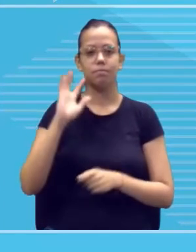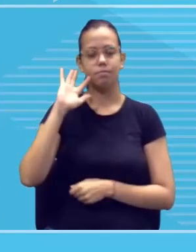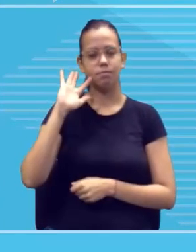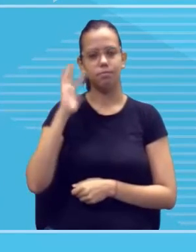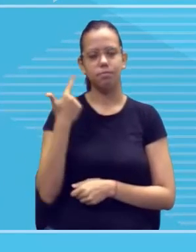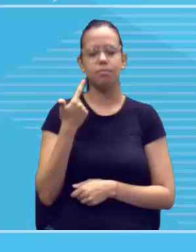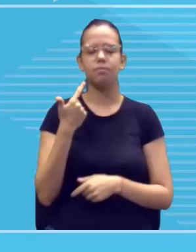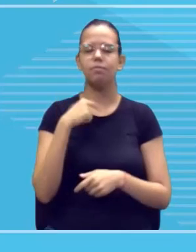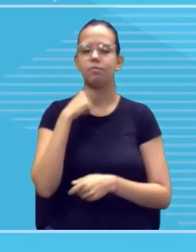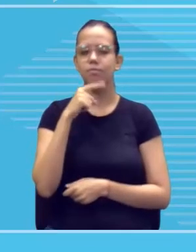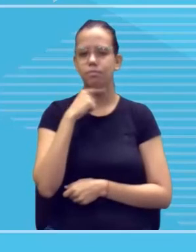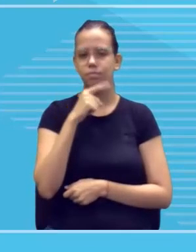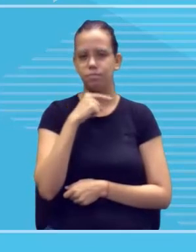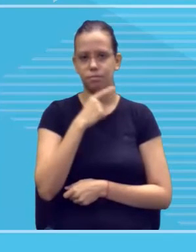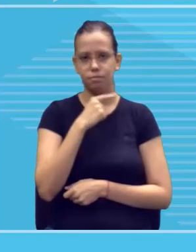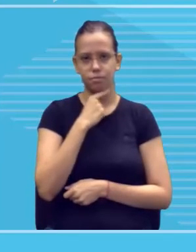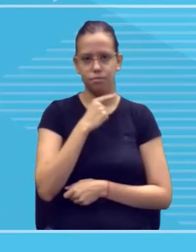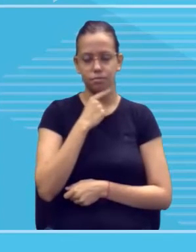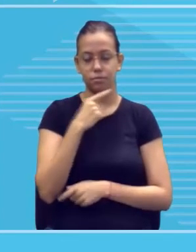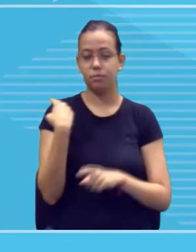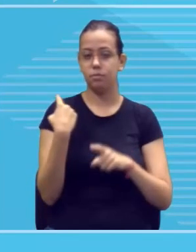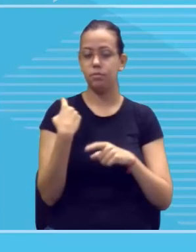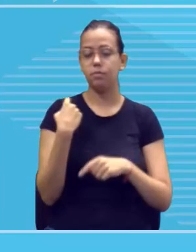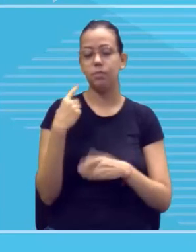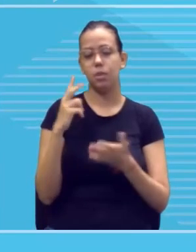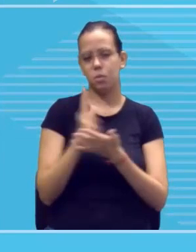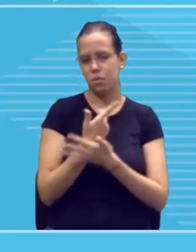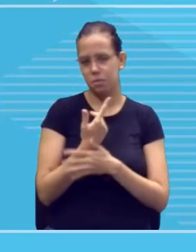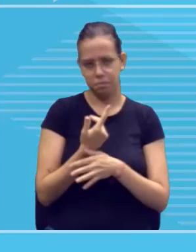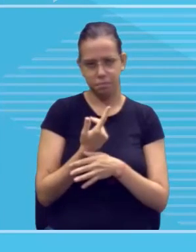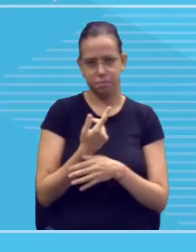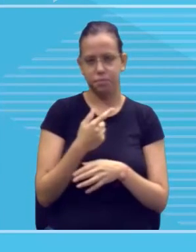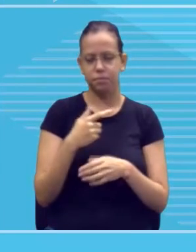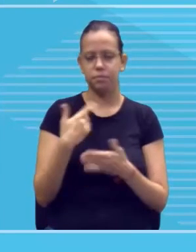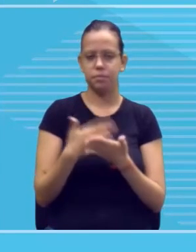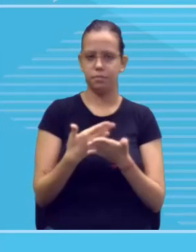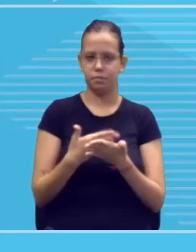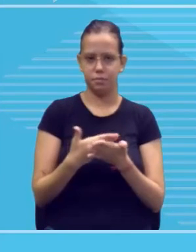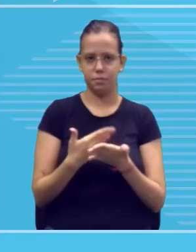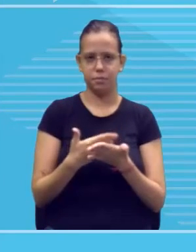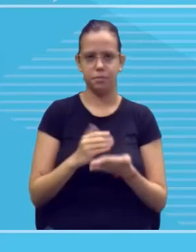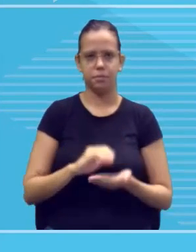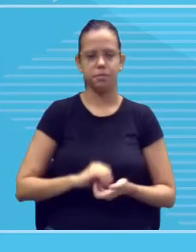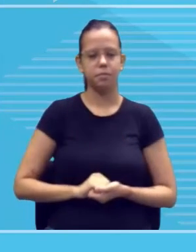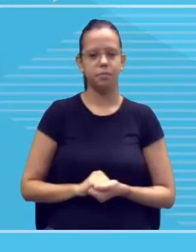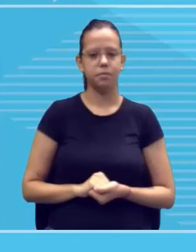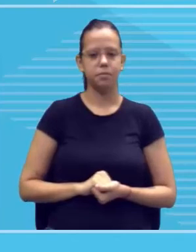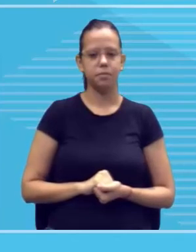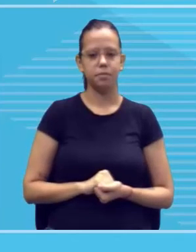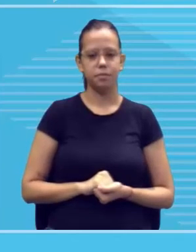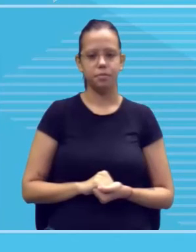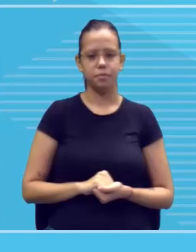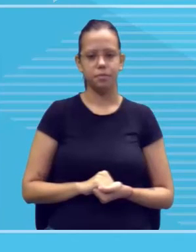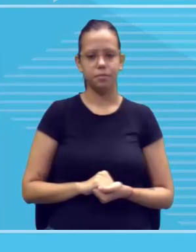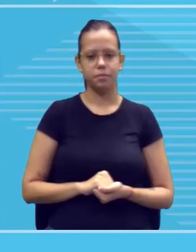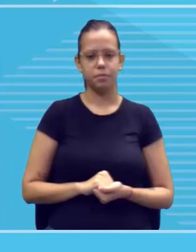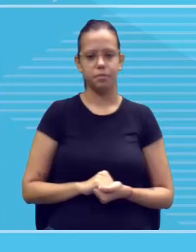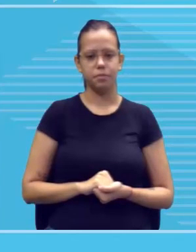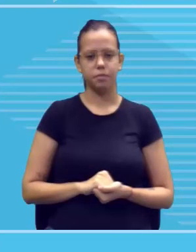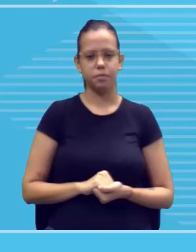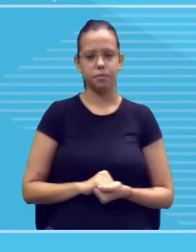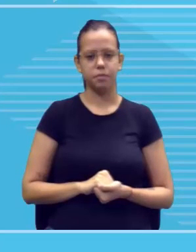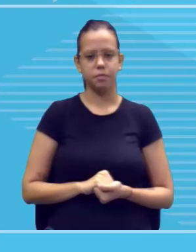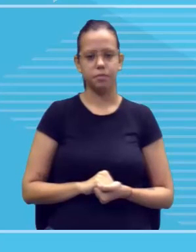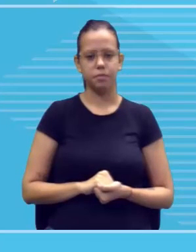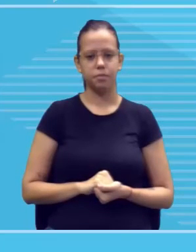estas dúvidas surgirem o Ventura durante as nossas aulas Ok vamos ver a número 6 número 7